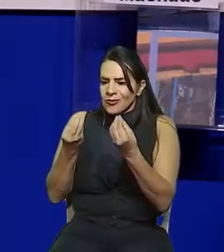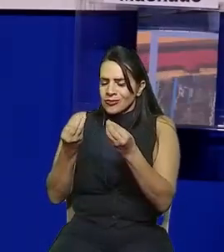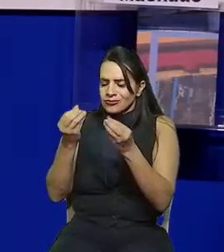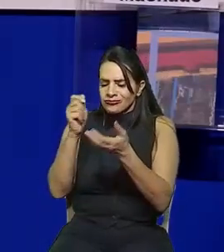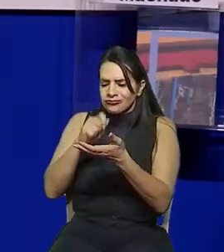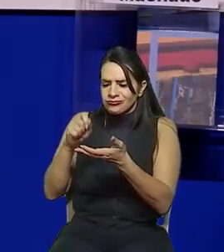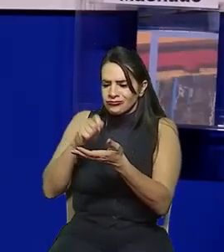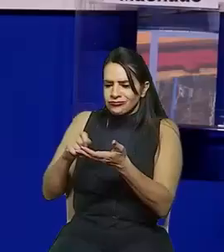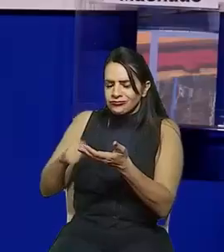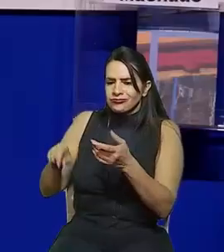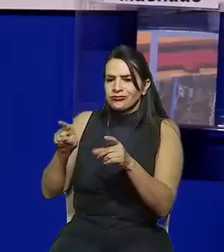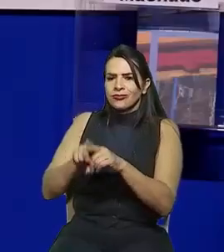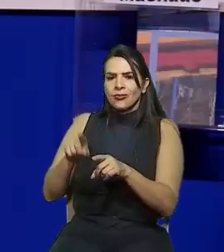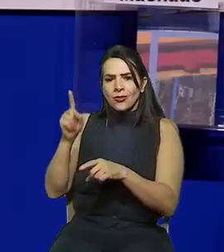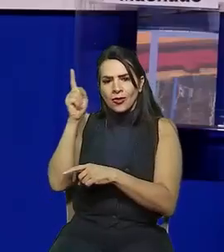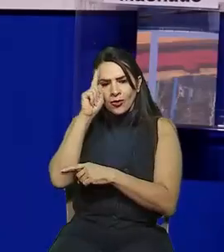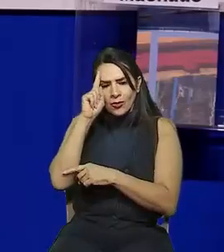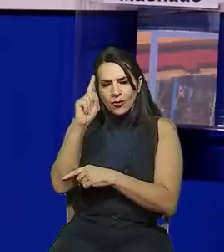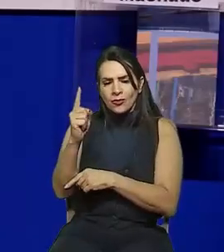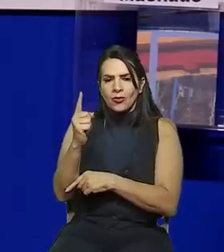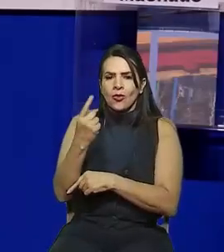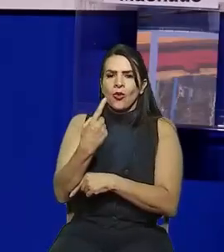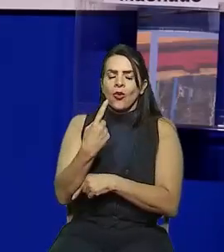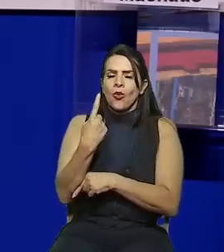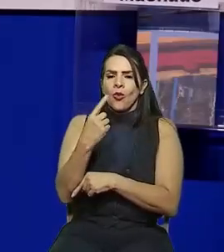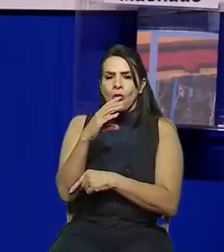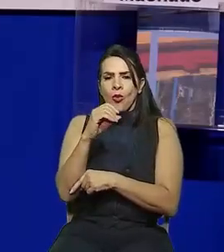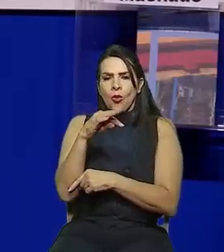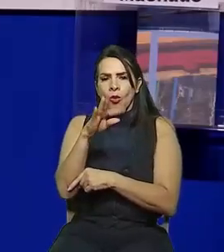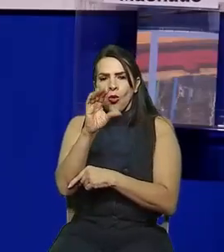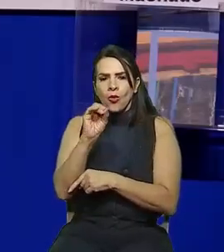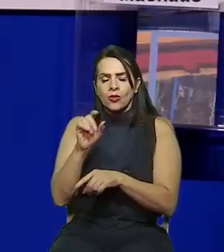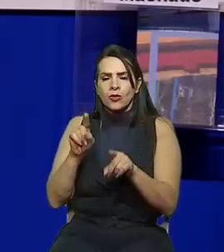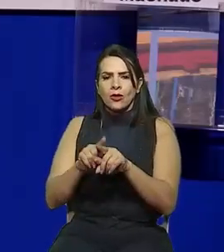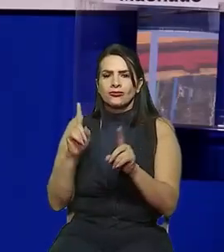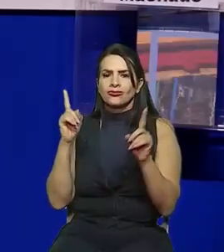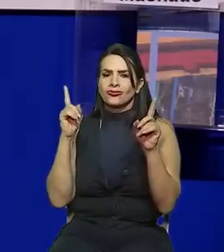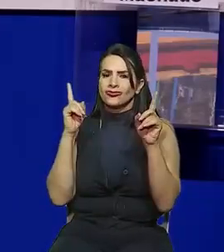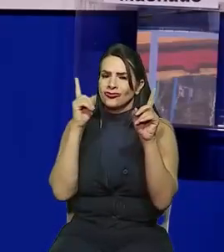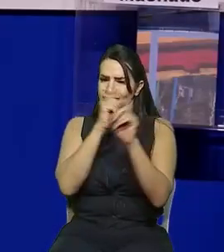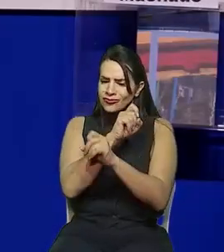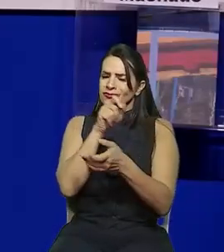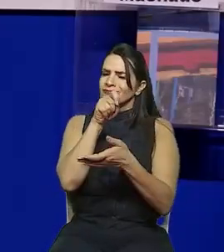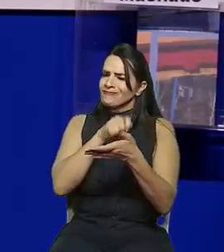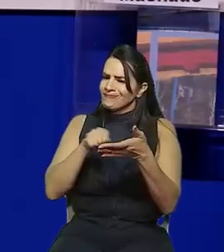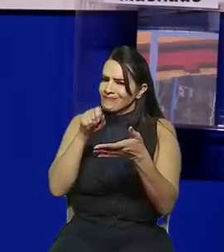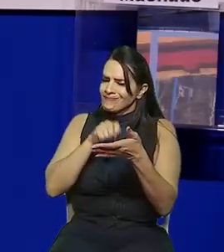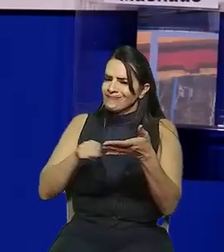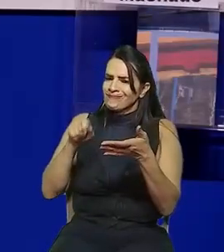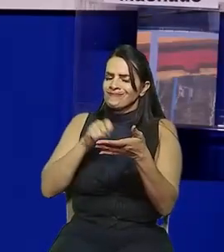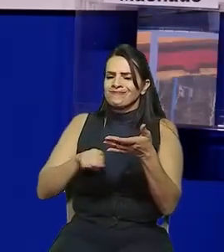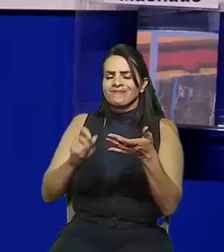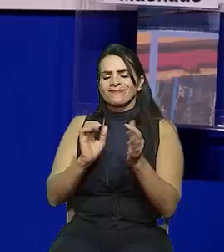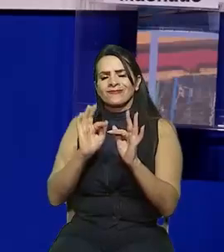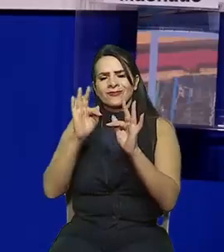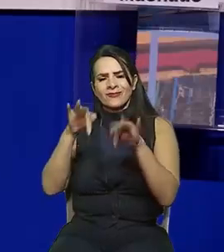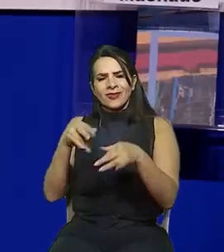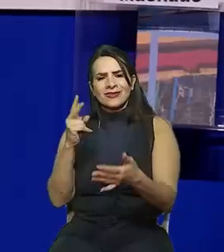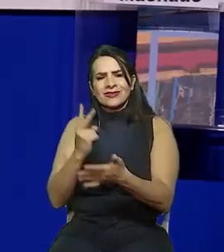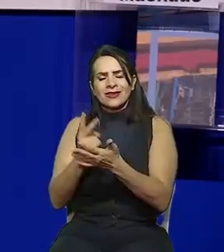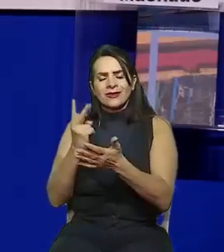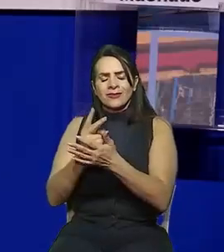escreve uma crônica por dia, ou seja, um conto, uma coisa difícil de escrever, e com um final